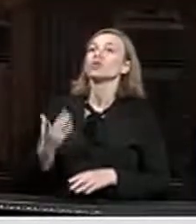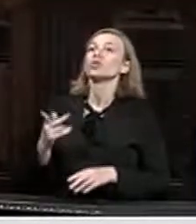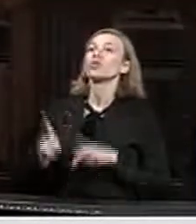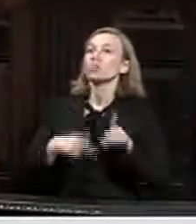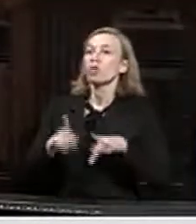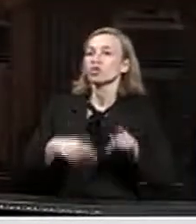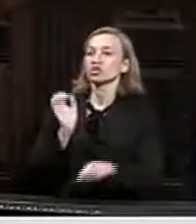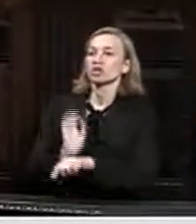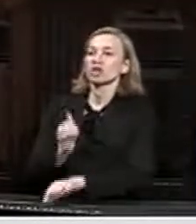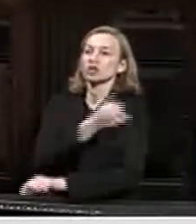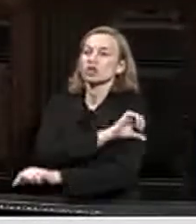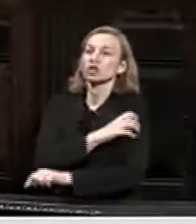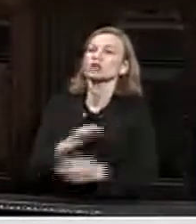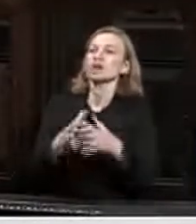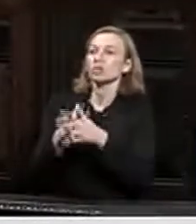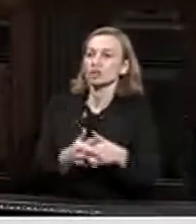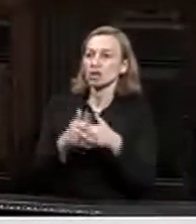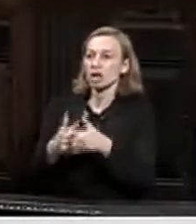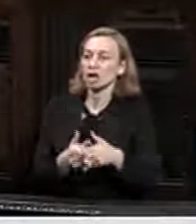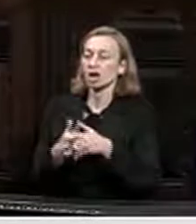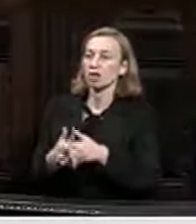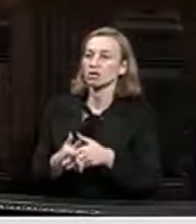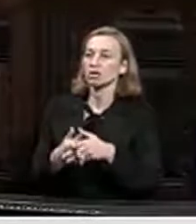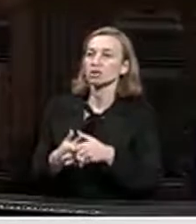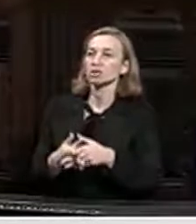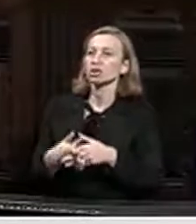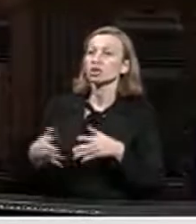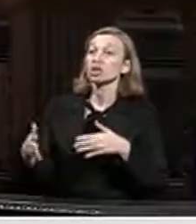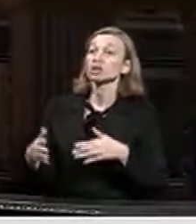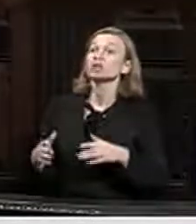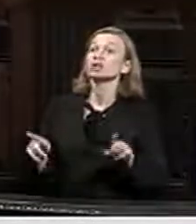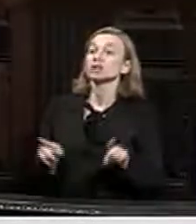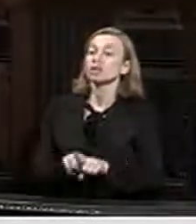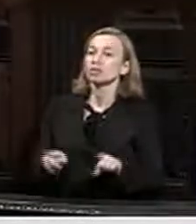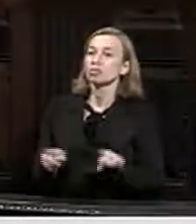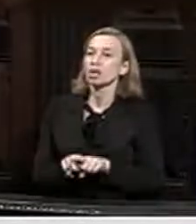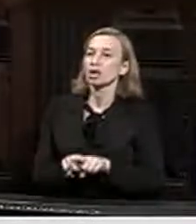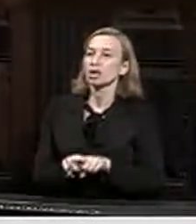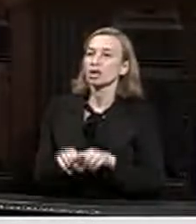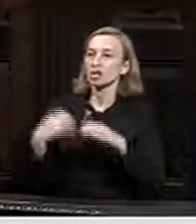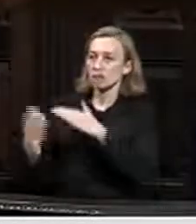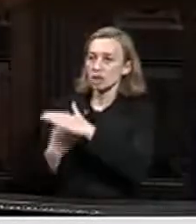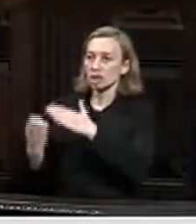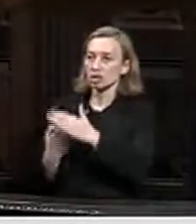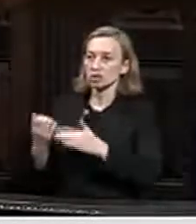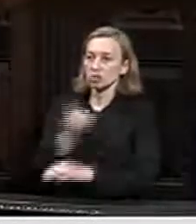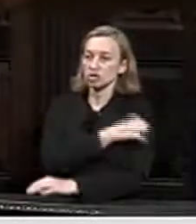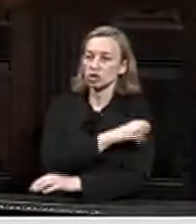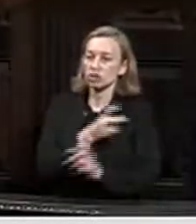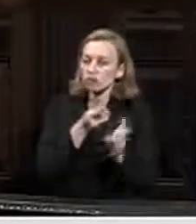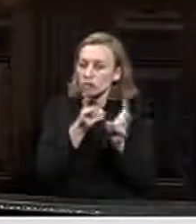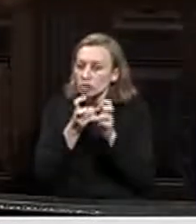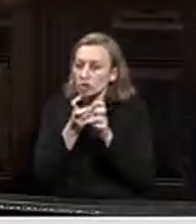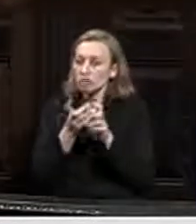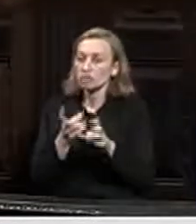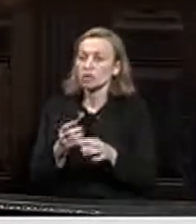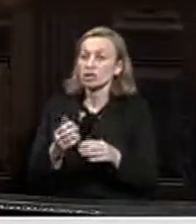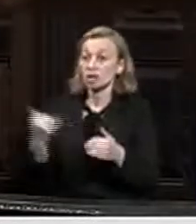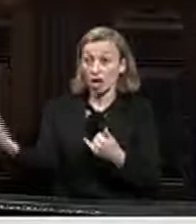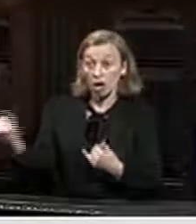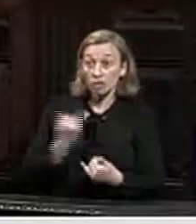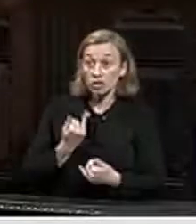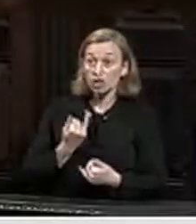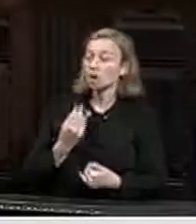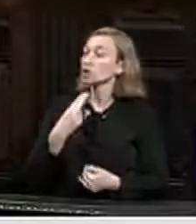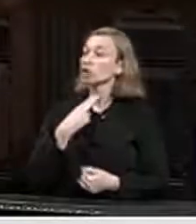Janeiro, caminhoneiro do Rio de Janeiro, transportador do Rio de Janeiro, fique vigilante e nos informe. Nós não podemos admitir que uma